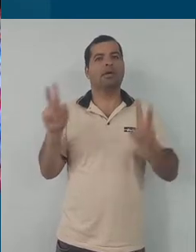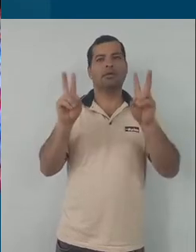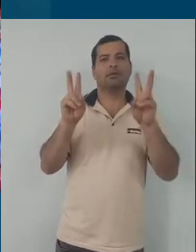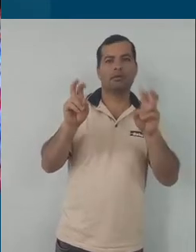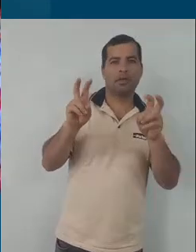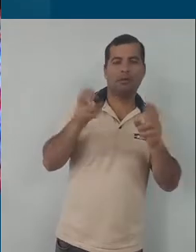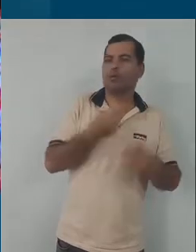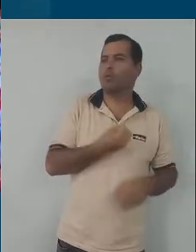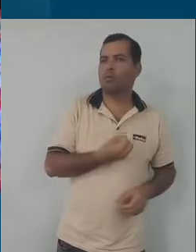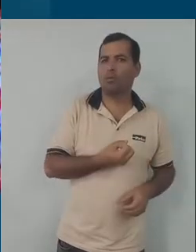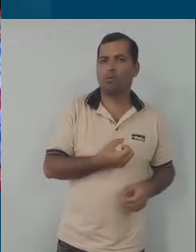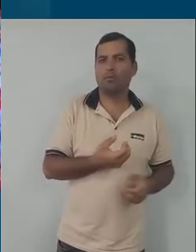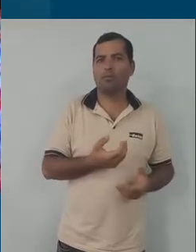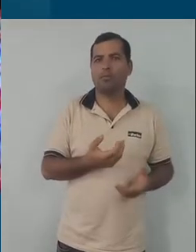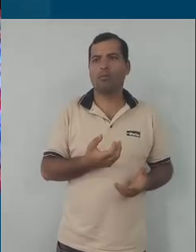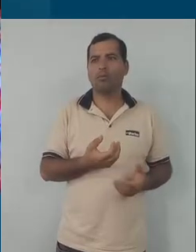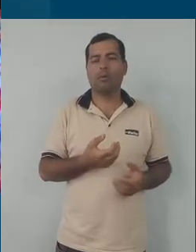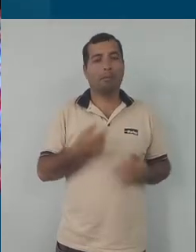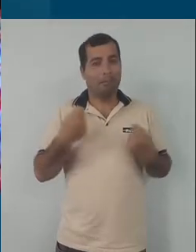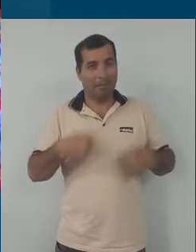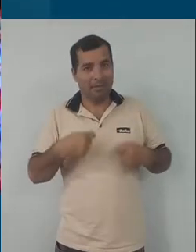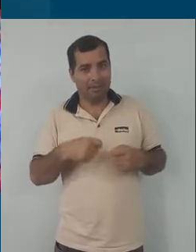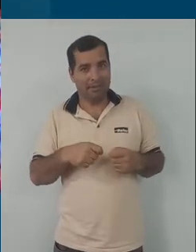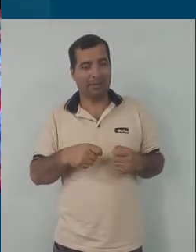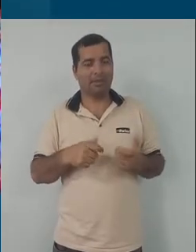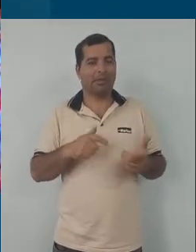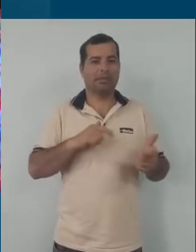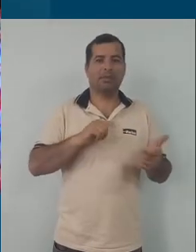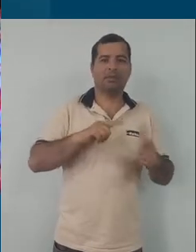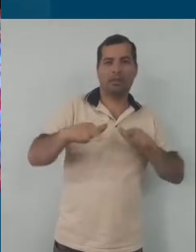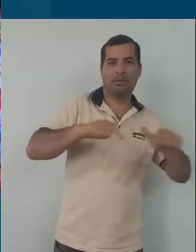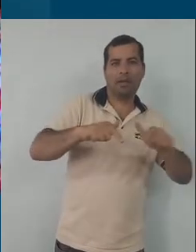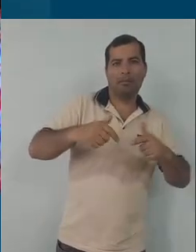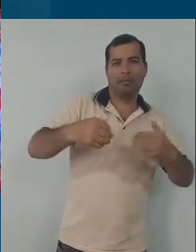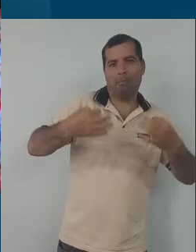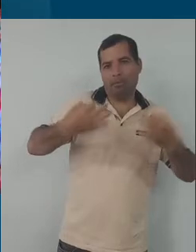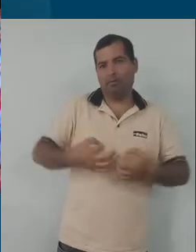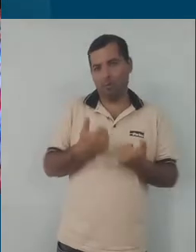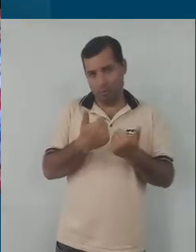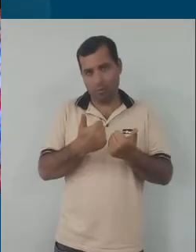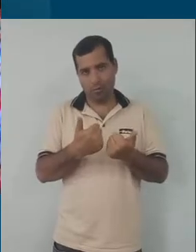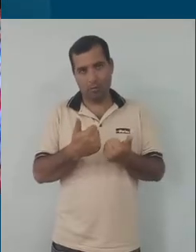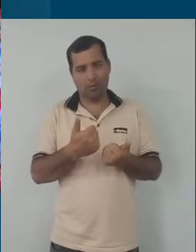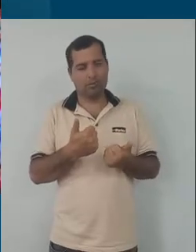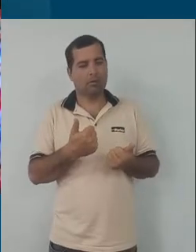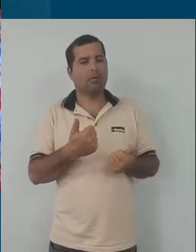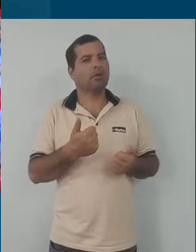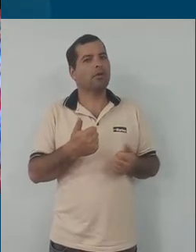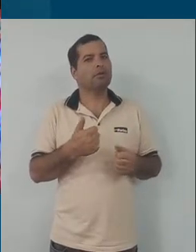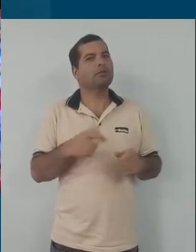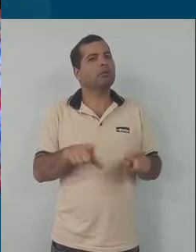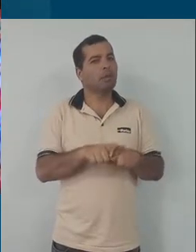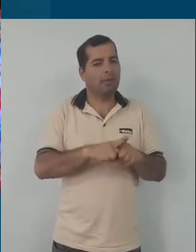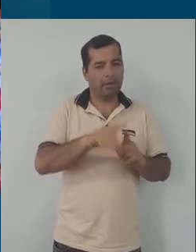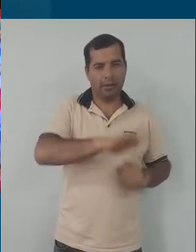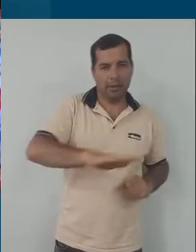quantidade, para você fazer um trabalho de qualidade, né, que vai considerar essa criança no centro da aprendizagem,